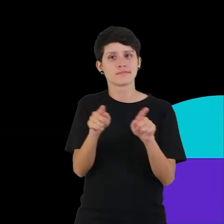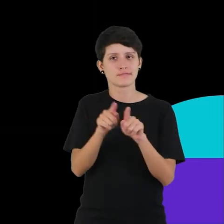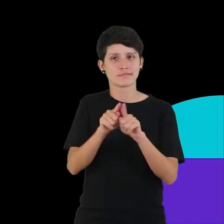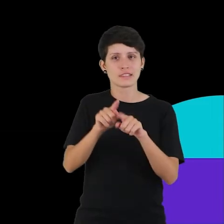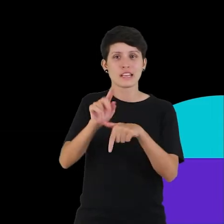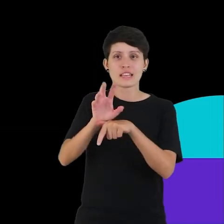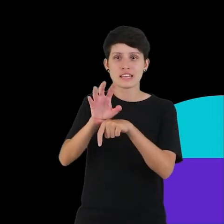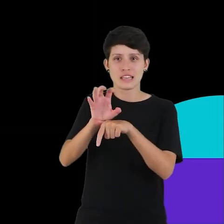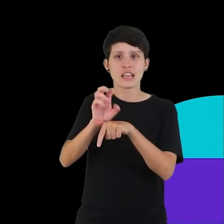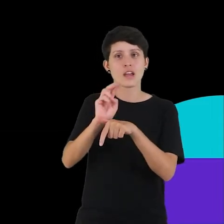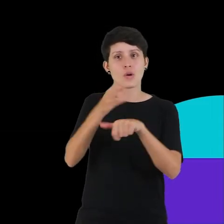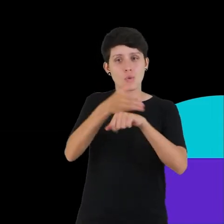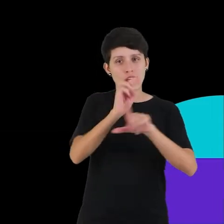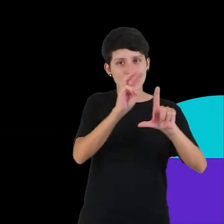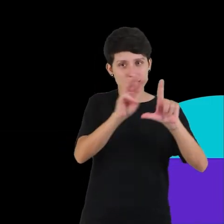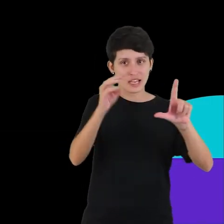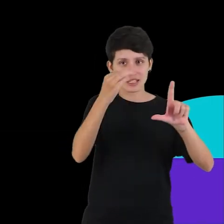ele.